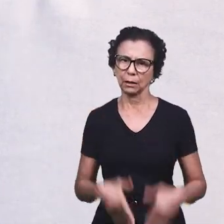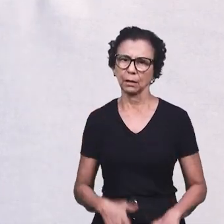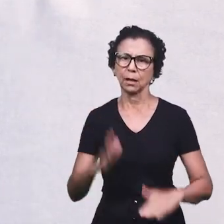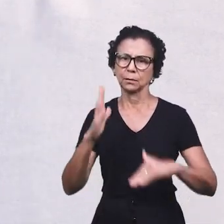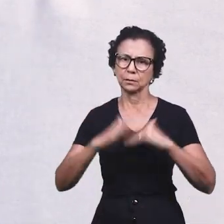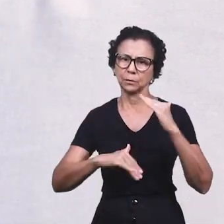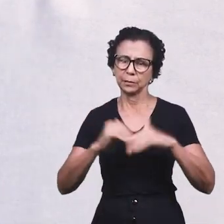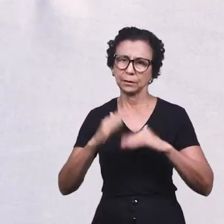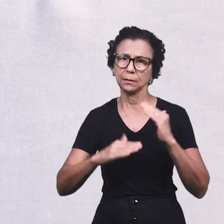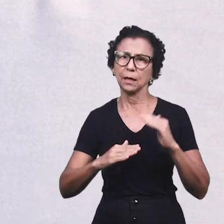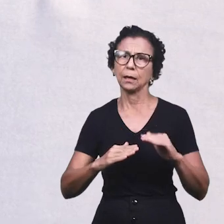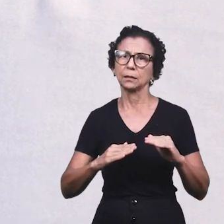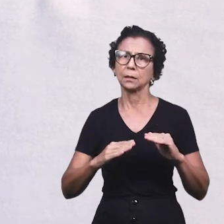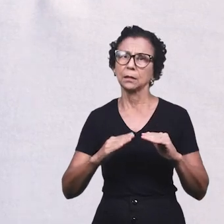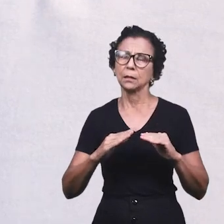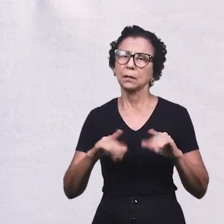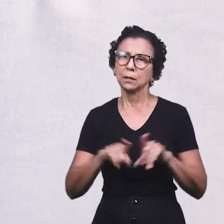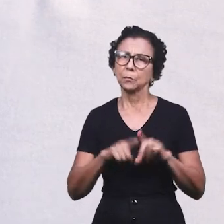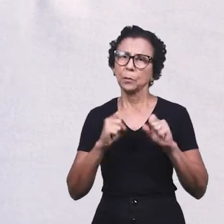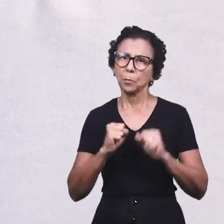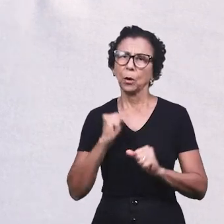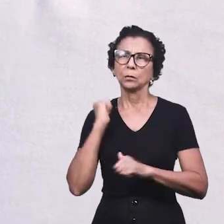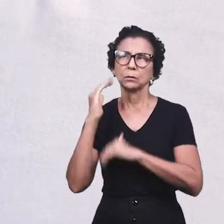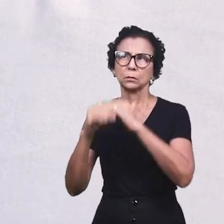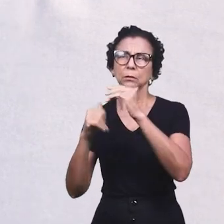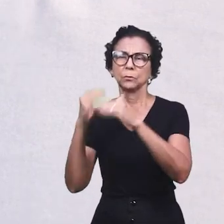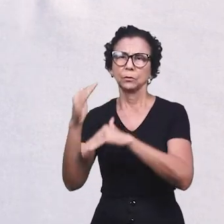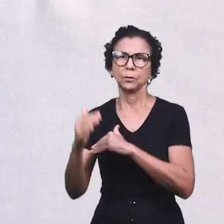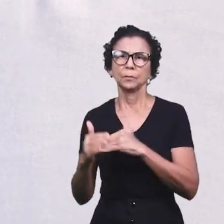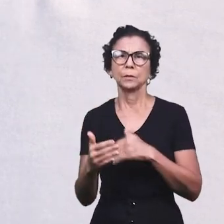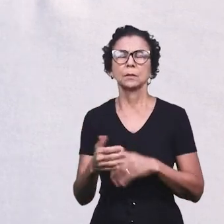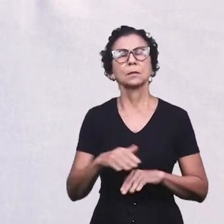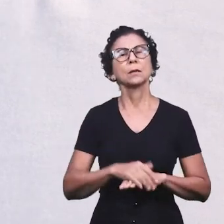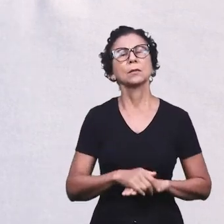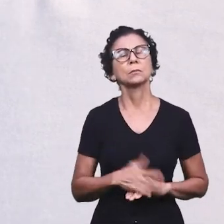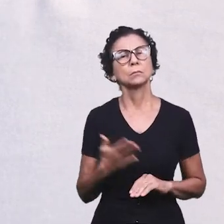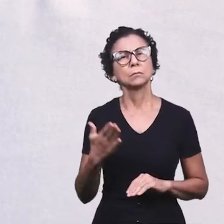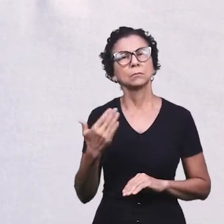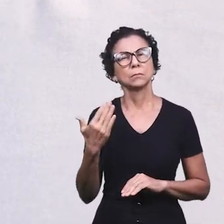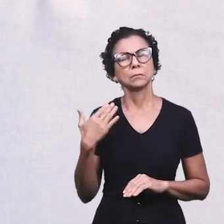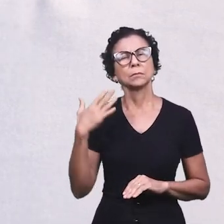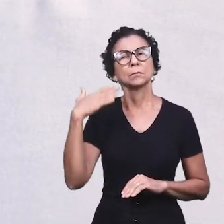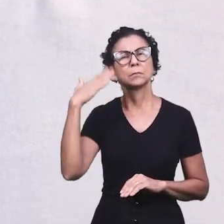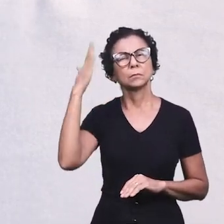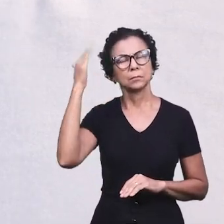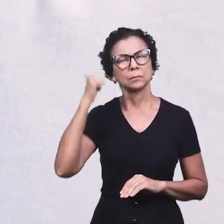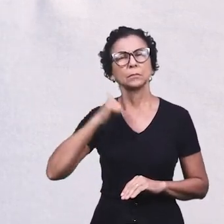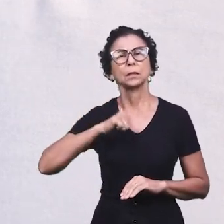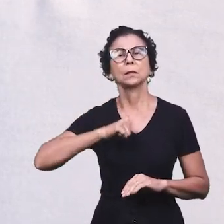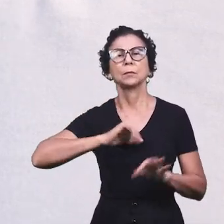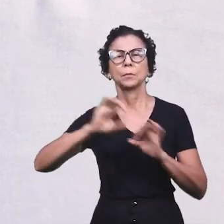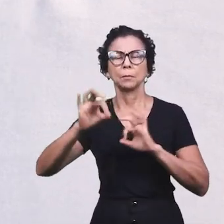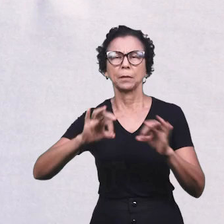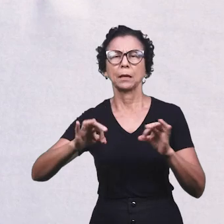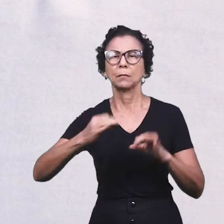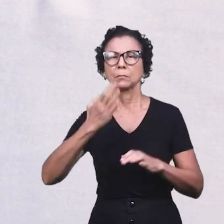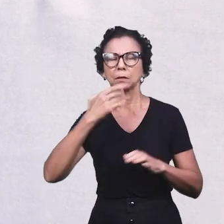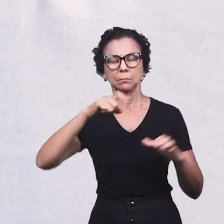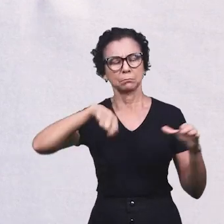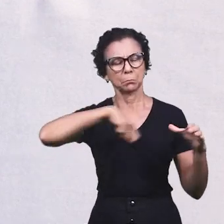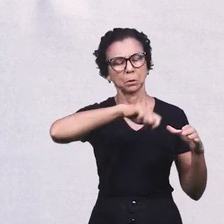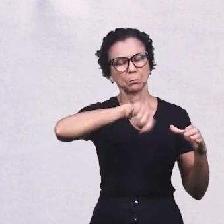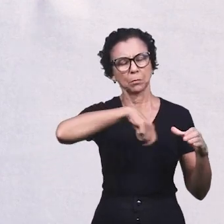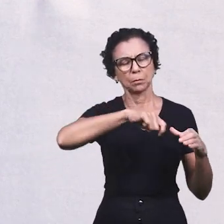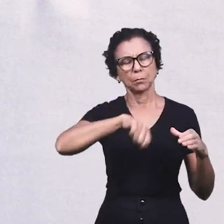pode depois desenvolver, mas eu já sabia fazer algumas coisas na cozinha e como a maioria das pessoas, às vezes,